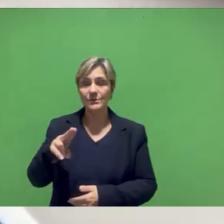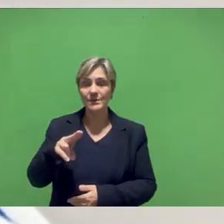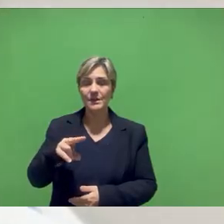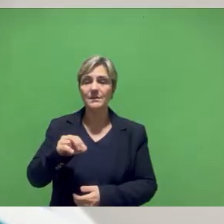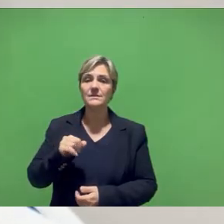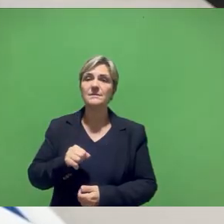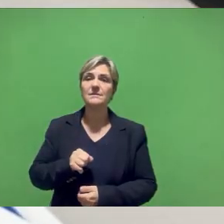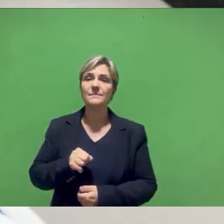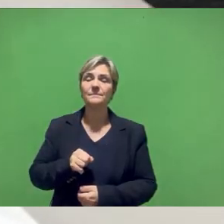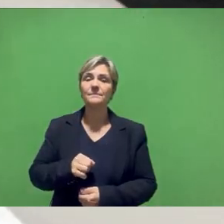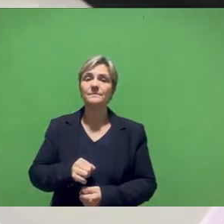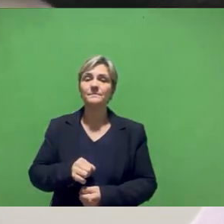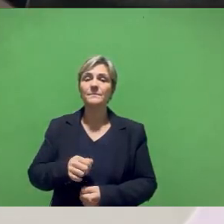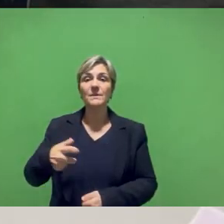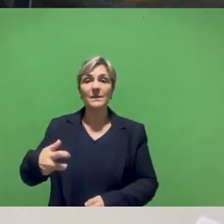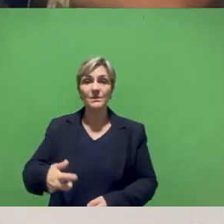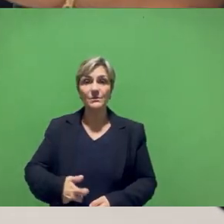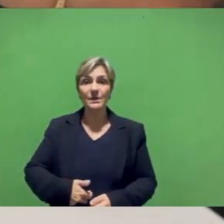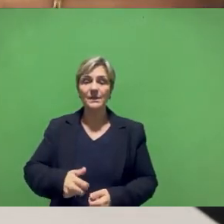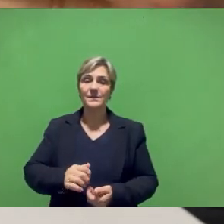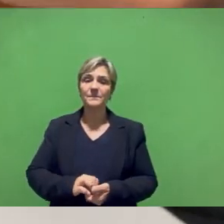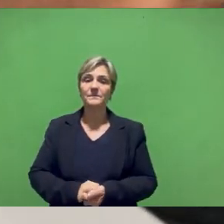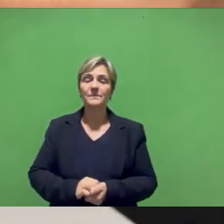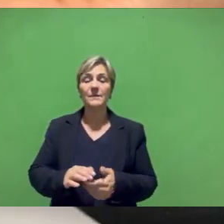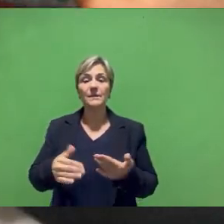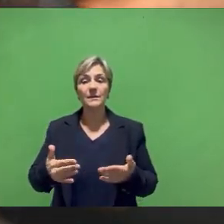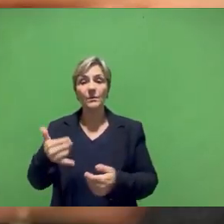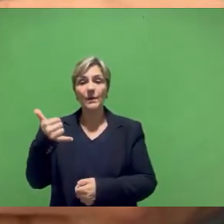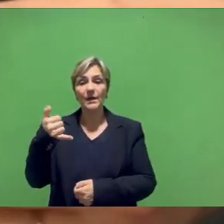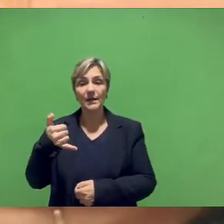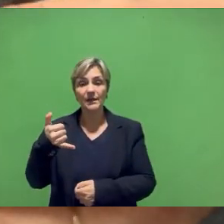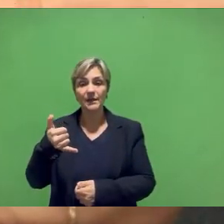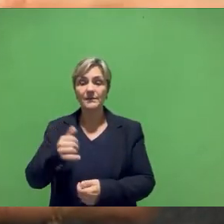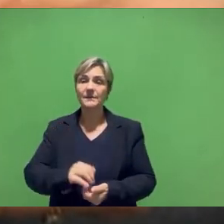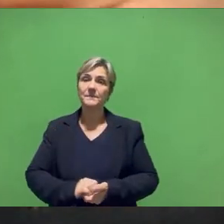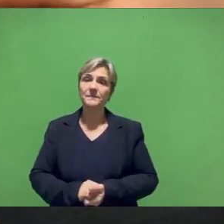tá? Aí, a caneta,